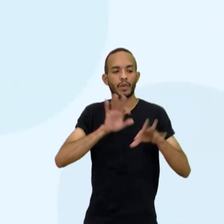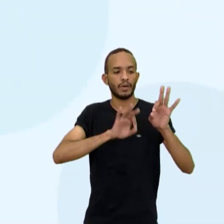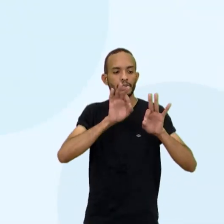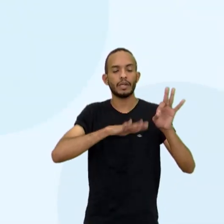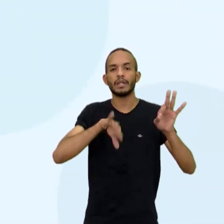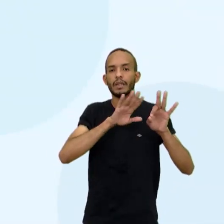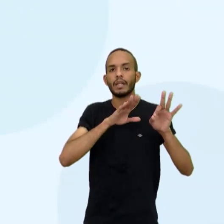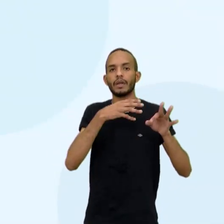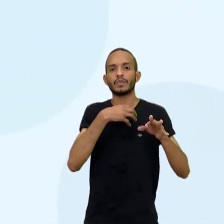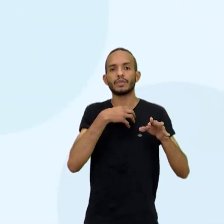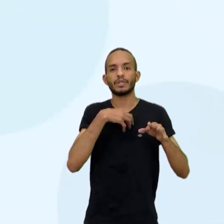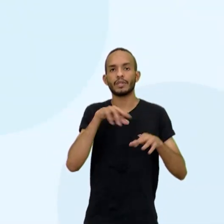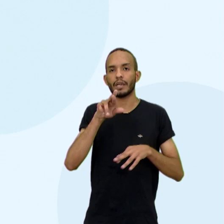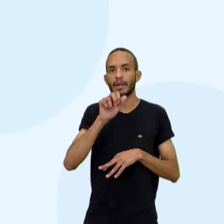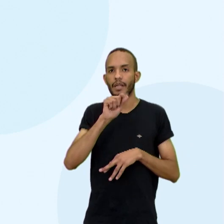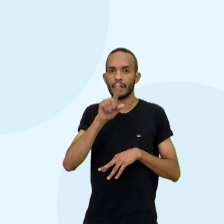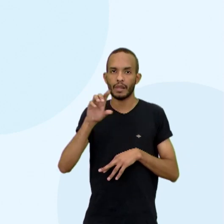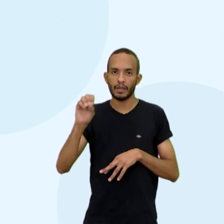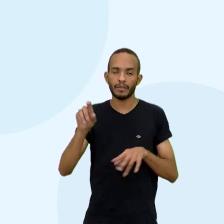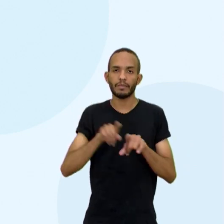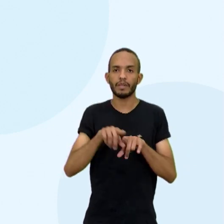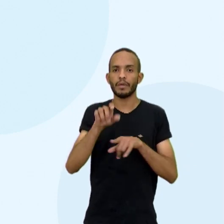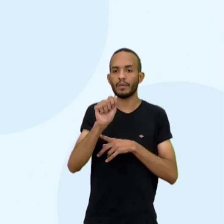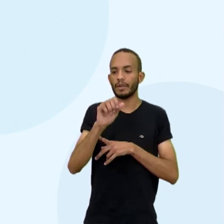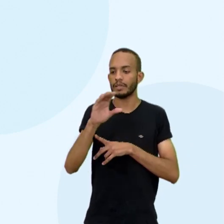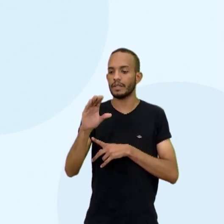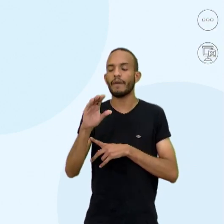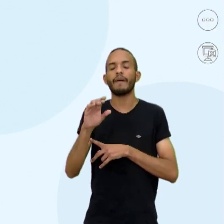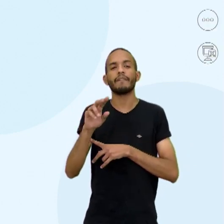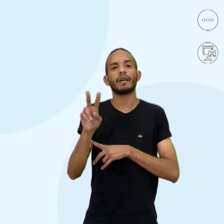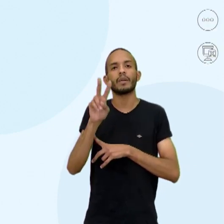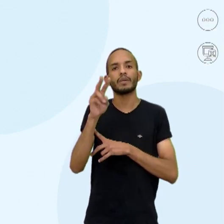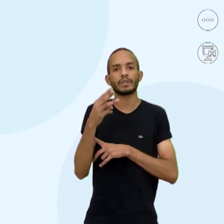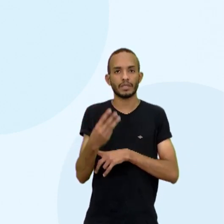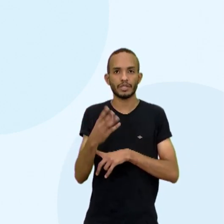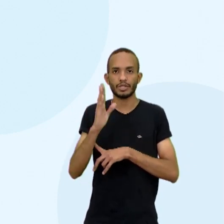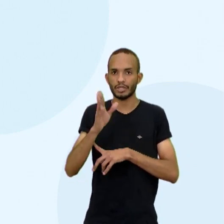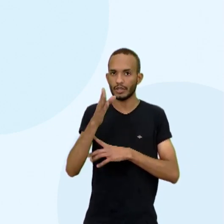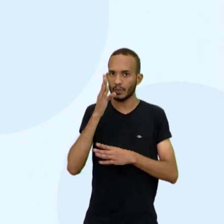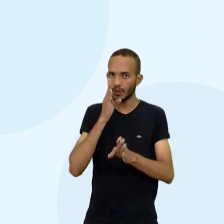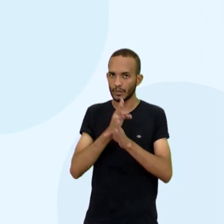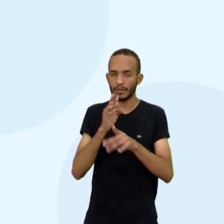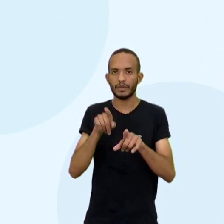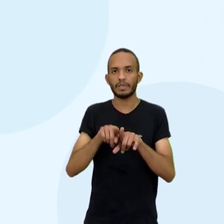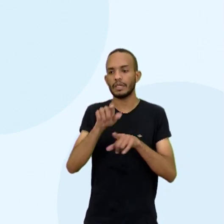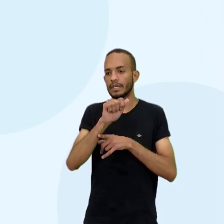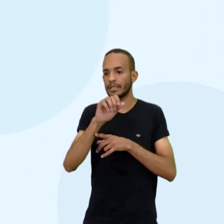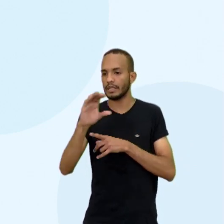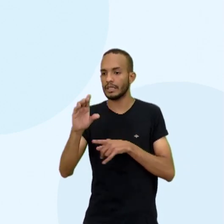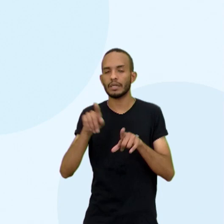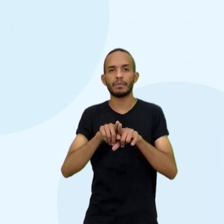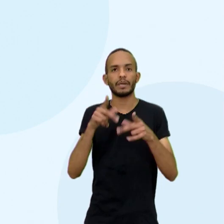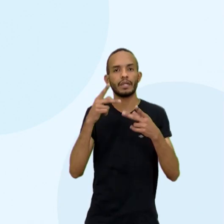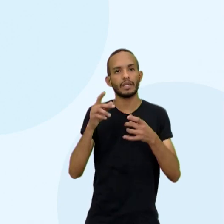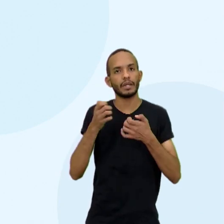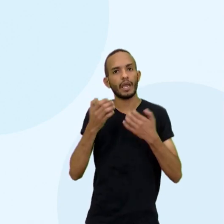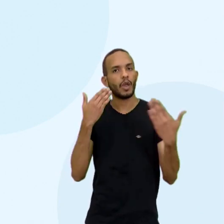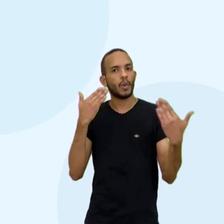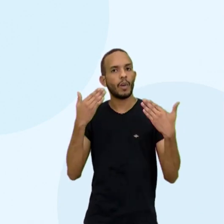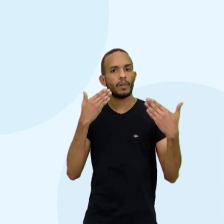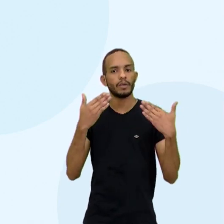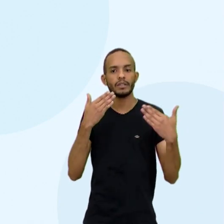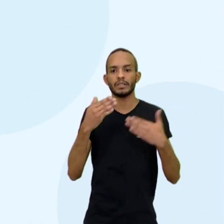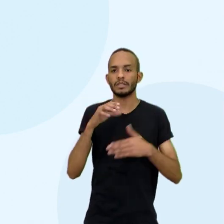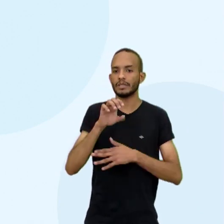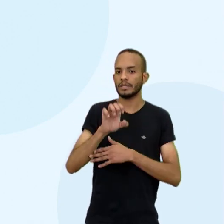que está escrito lá a razão, tá certo? Então o AC vale 3, a gente já identificou aqui, ó, AC, e agora ele quer comparar com